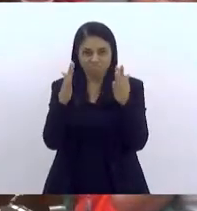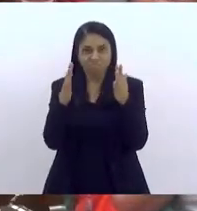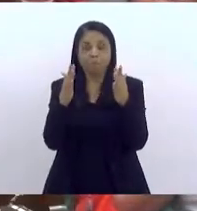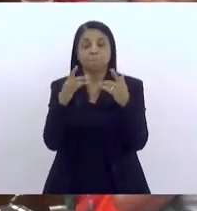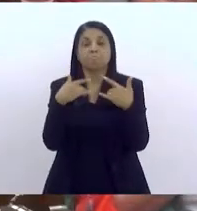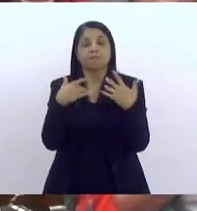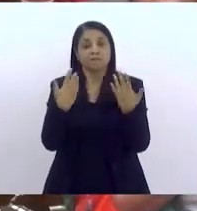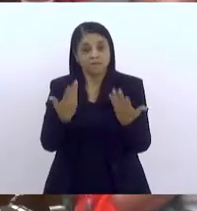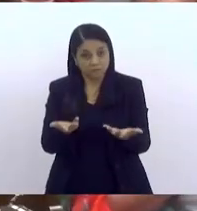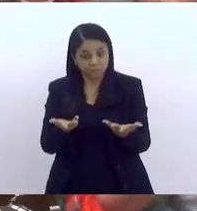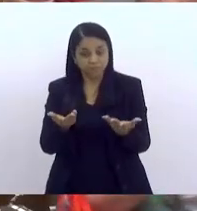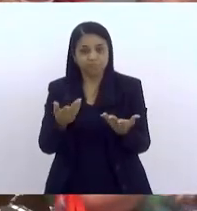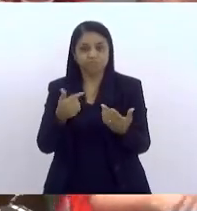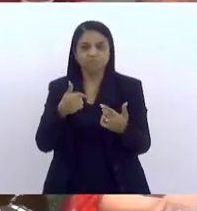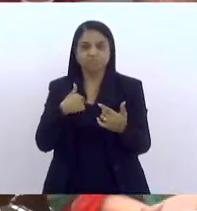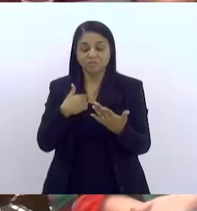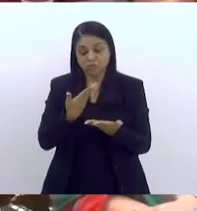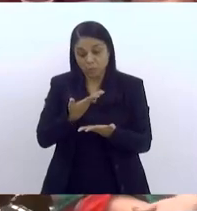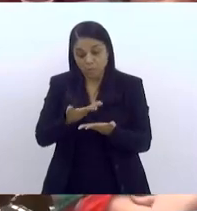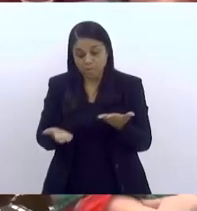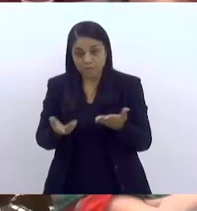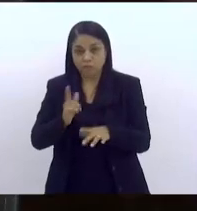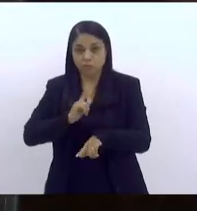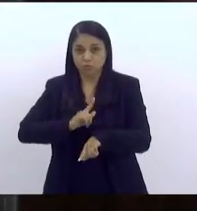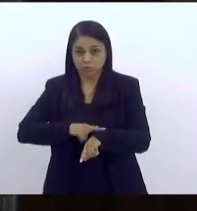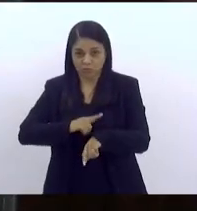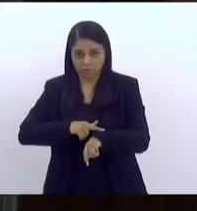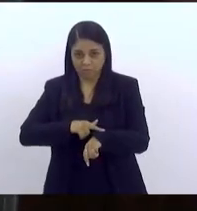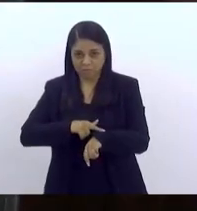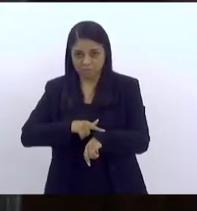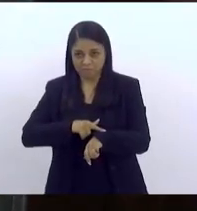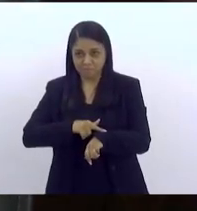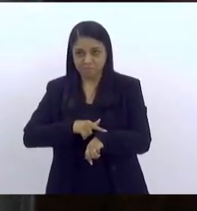Por fim eu já me perdi no meu tempo